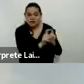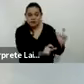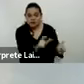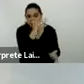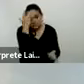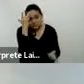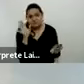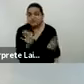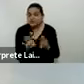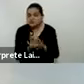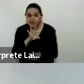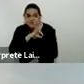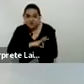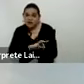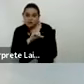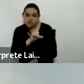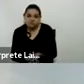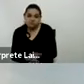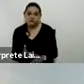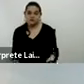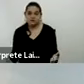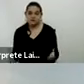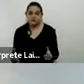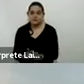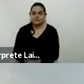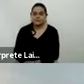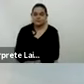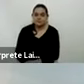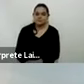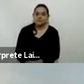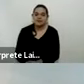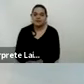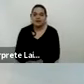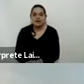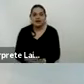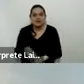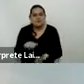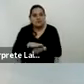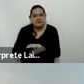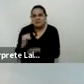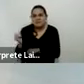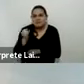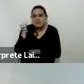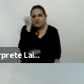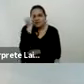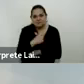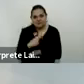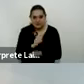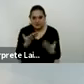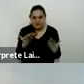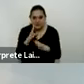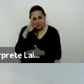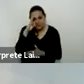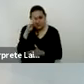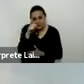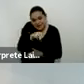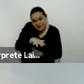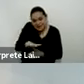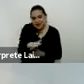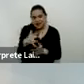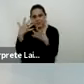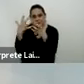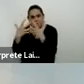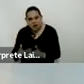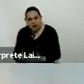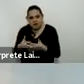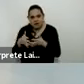salariais. Momento crucial, né? Principalmente aí no setor de máquinas e metalurgia, e os trabalhadores precisam se